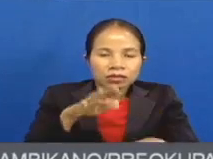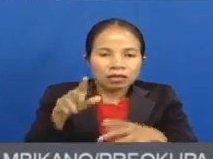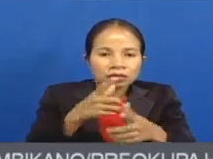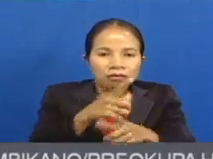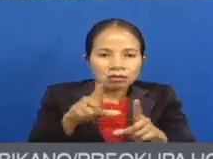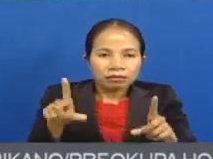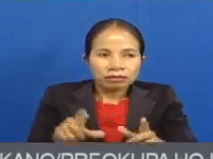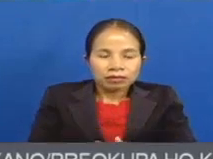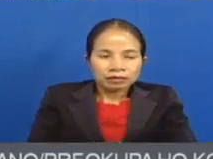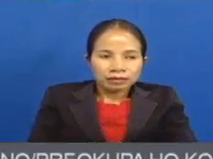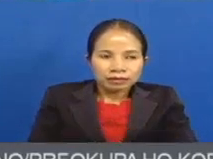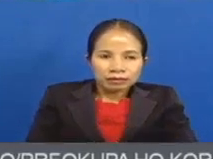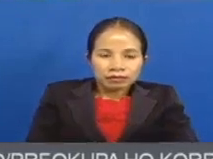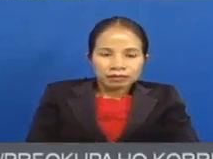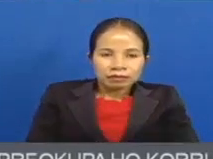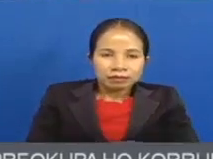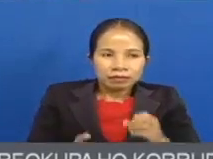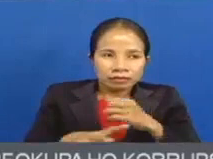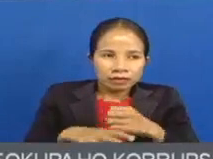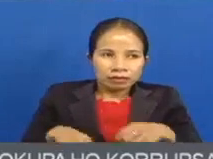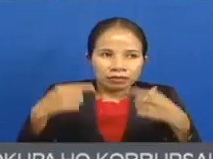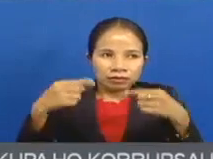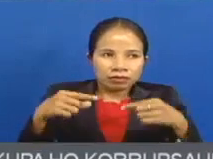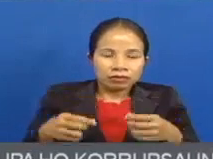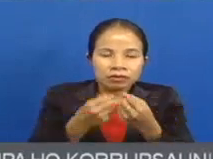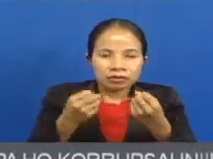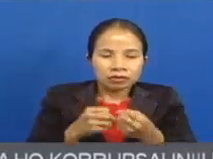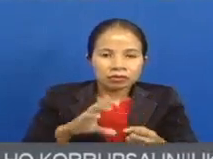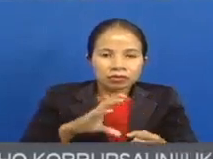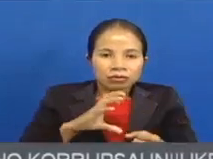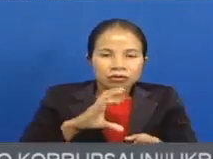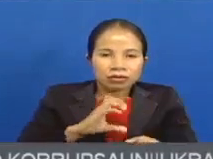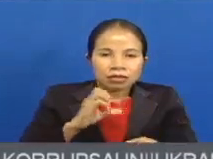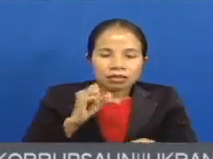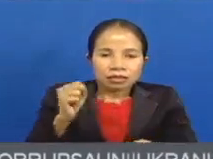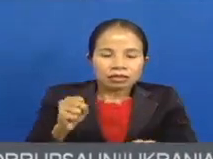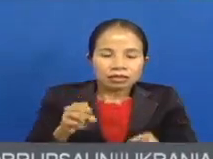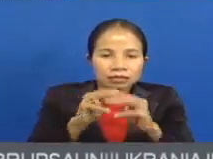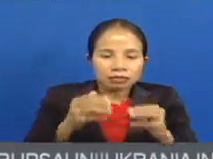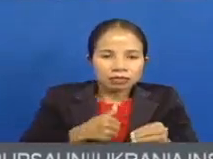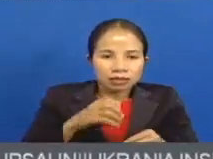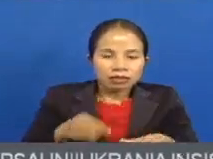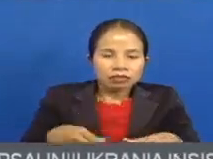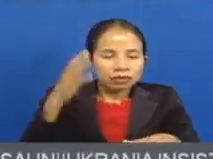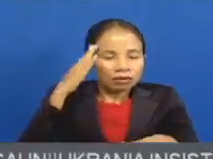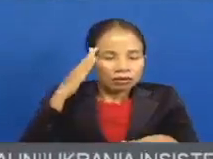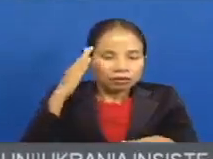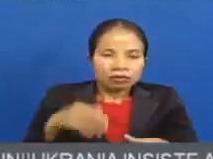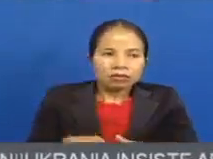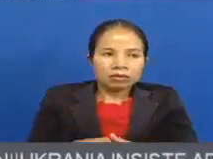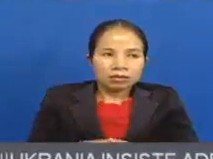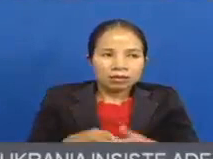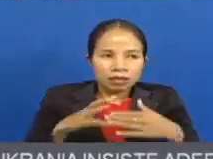livre. Vítima confronto em Sucucaça, município Ainaro, Alfredo Pires, desafia autoridade de segurança a tobelha